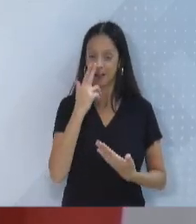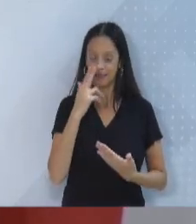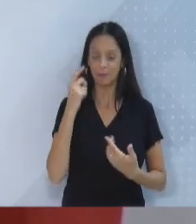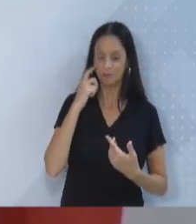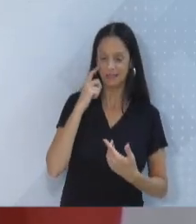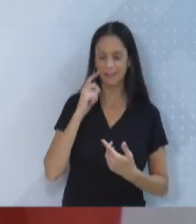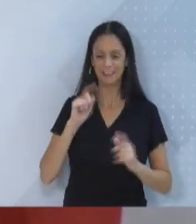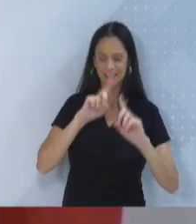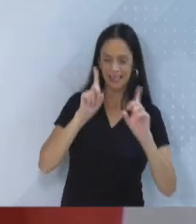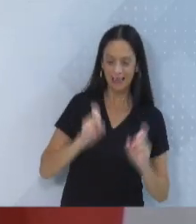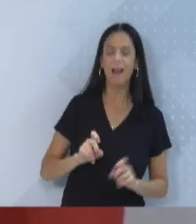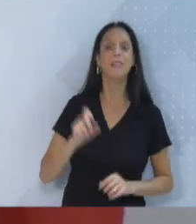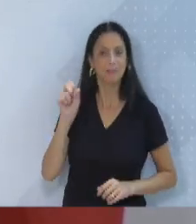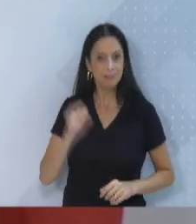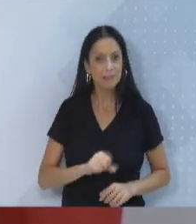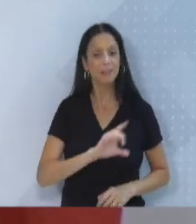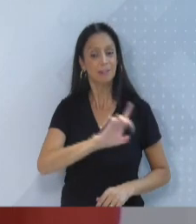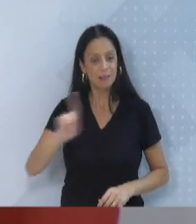deles.